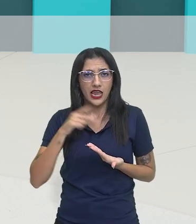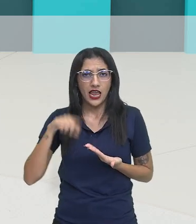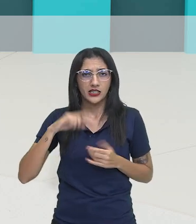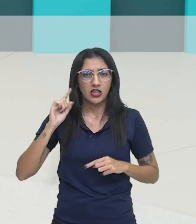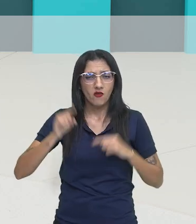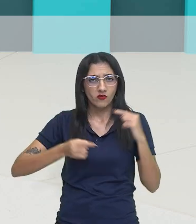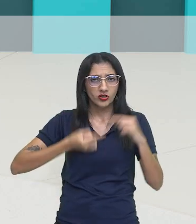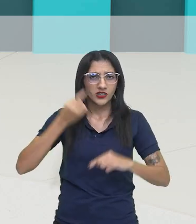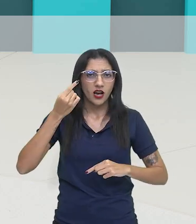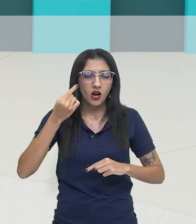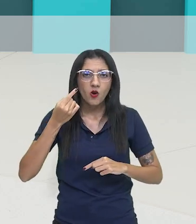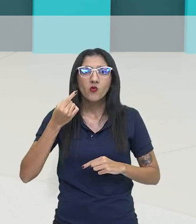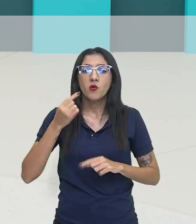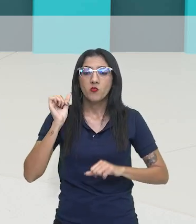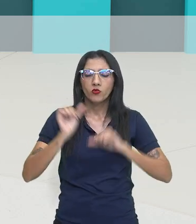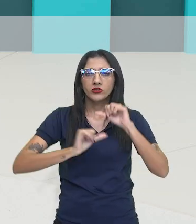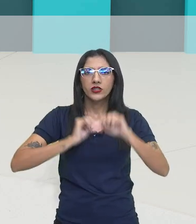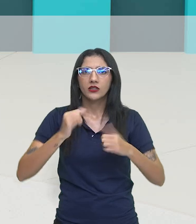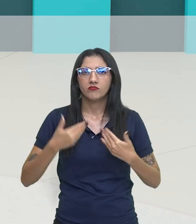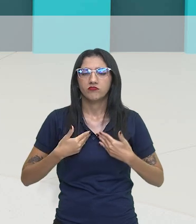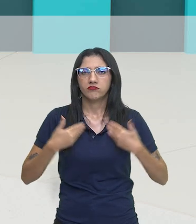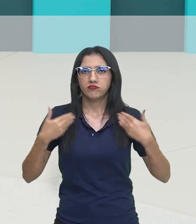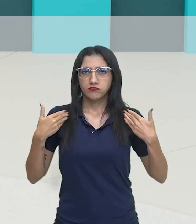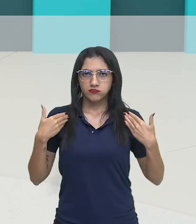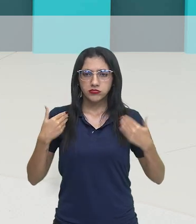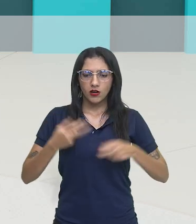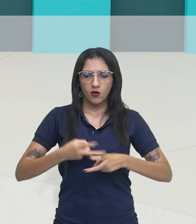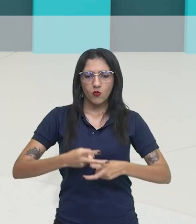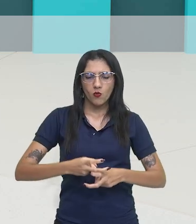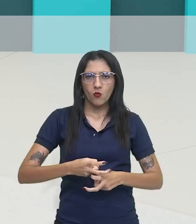essa reestruturação do corpo, a coluna,